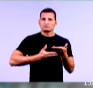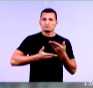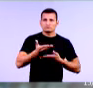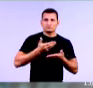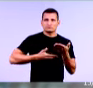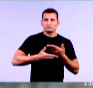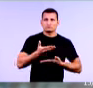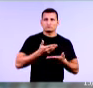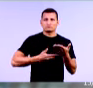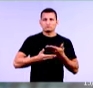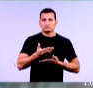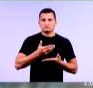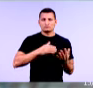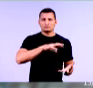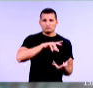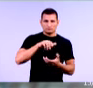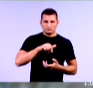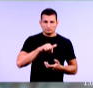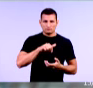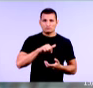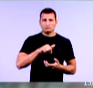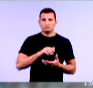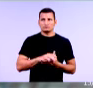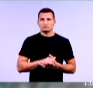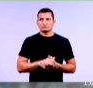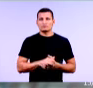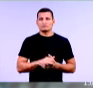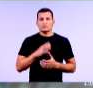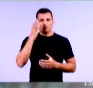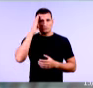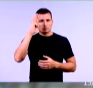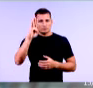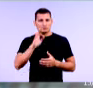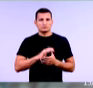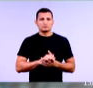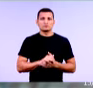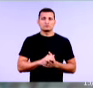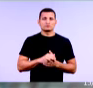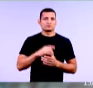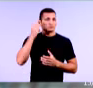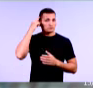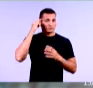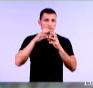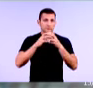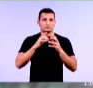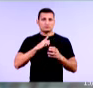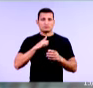de que temos com ele, e principalmente pela incrível capacidade de aprendizado do nosso cérebro.